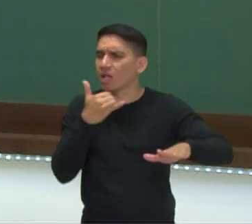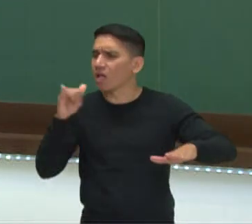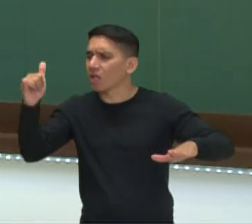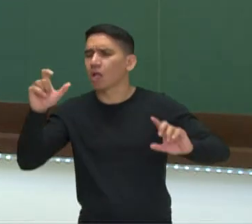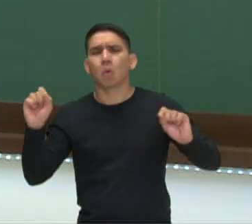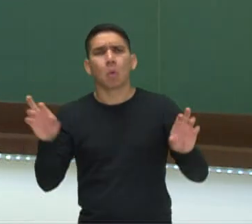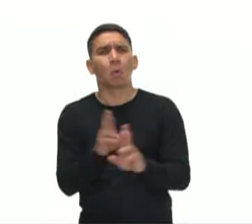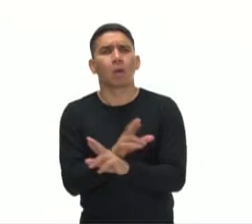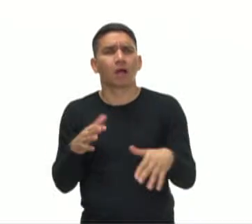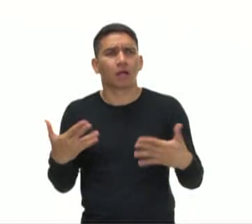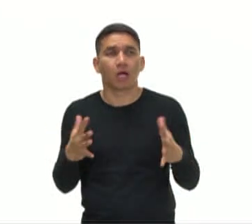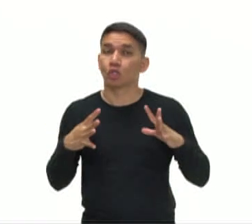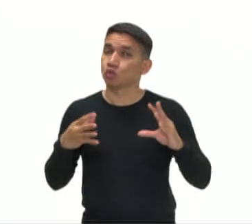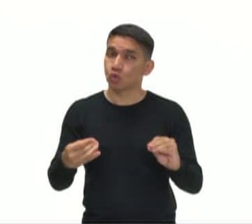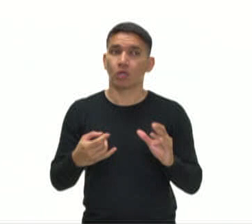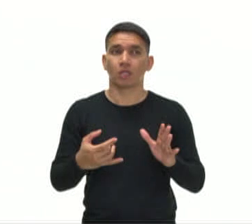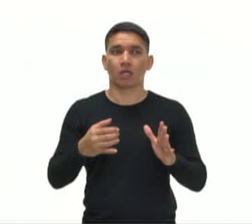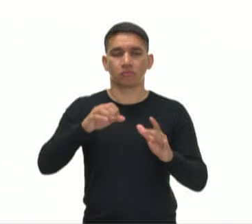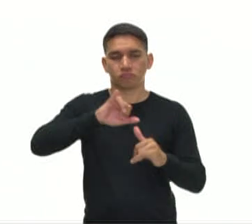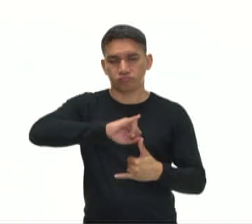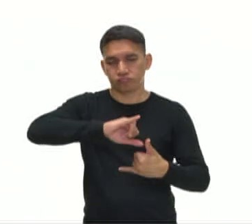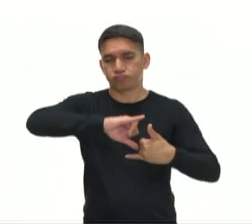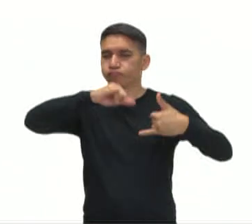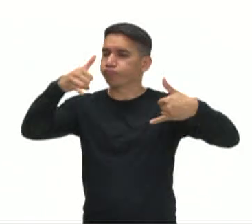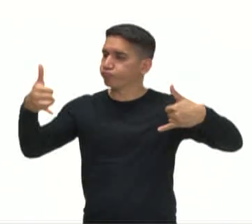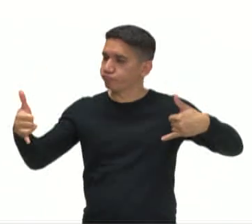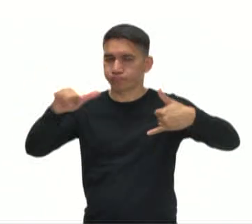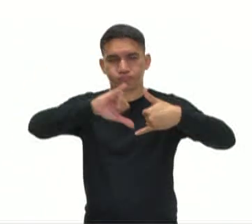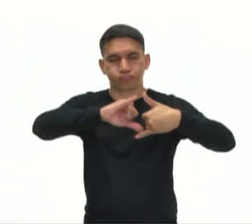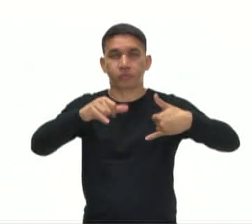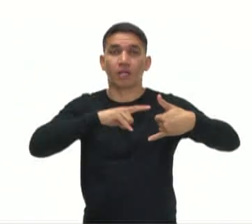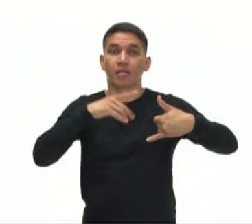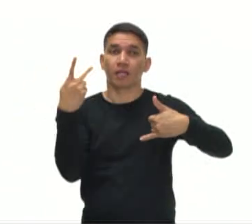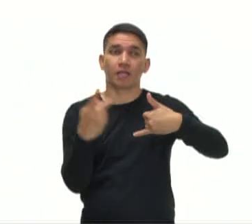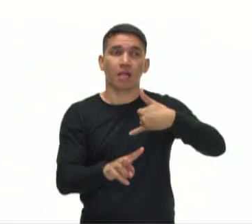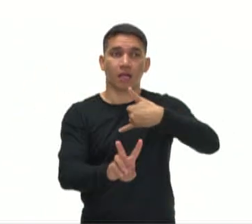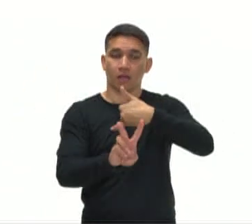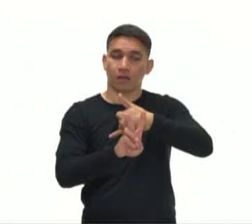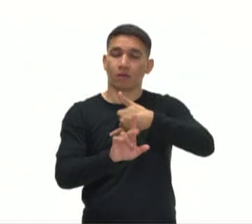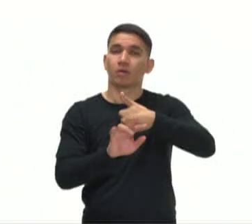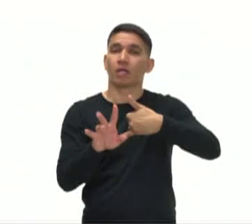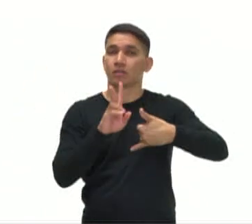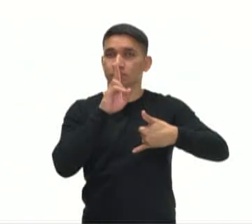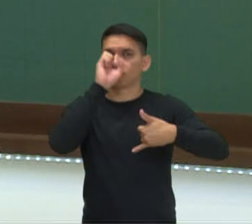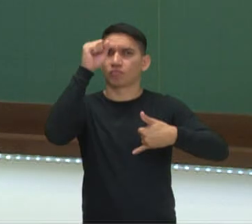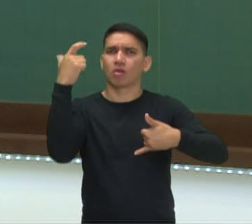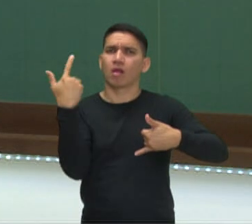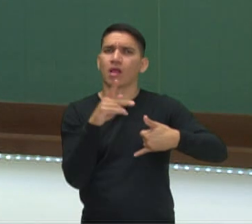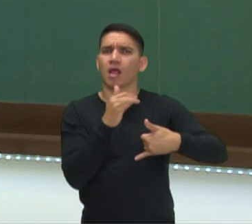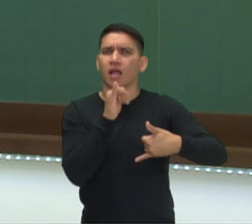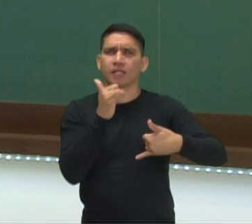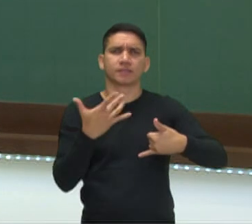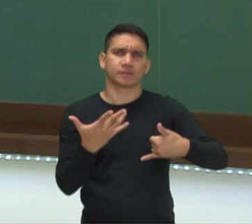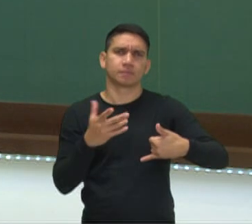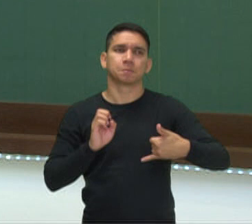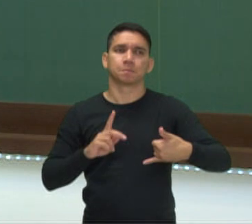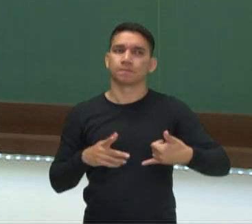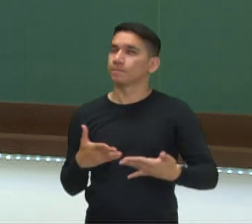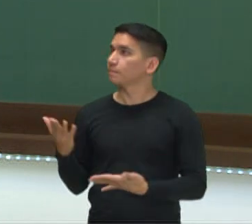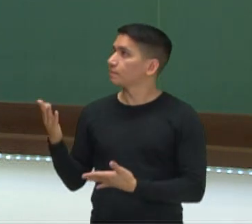ó. Toda bateria, tensão elétrica, ela tem uma voltagem, uma tensão elétrica. Voltagem não é um termo muito legal para usar,